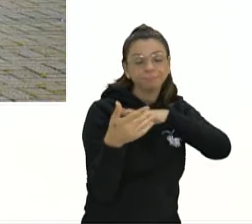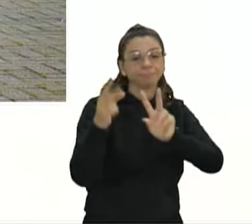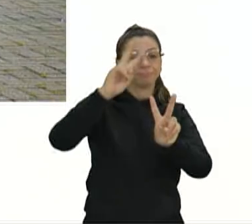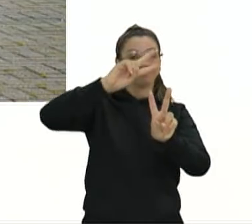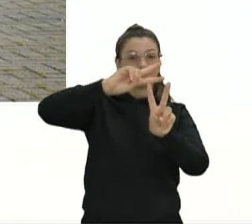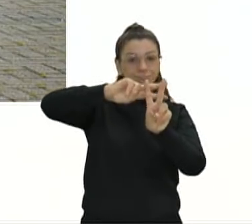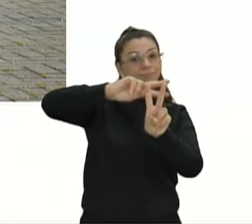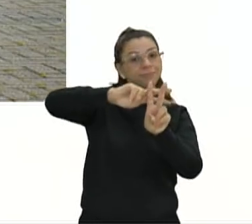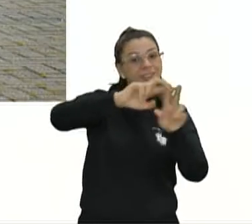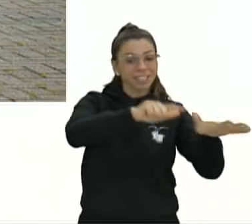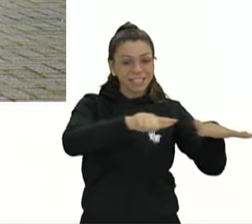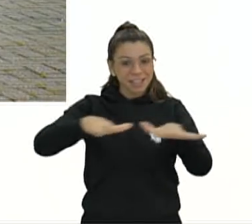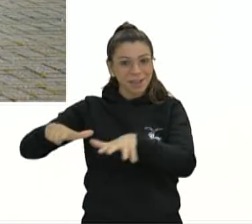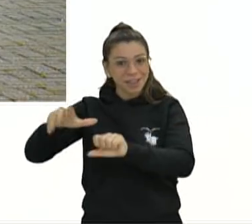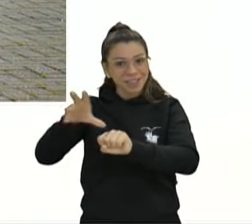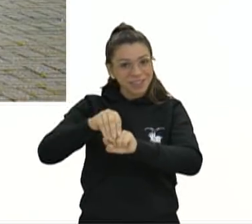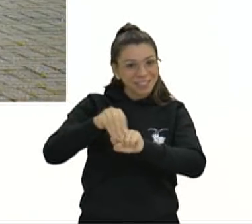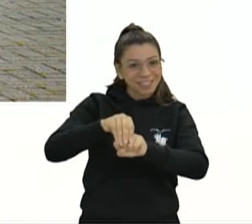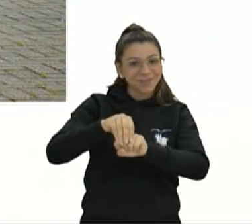hashtag Semana do Conhecimento.